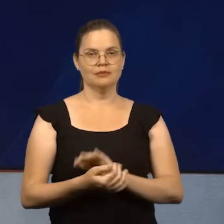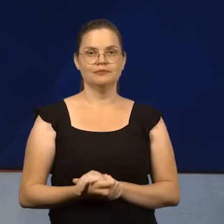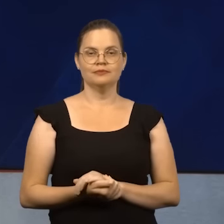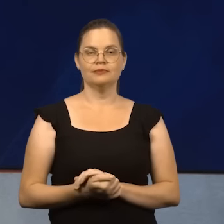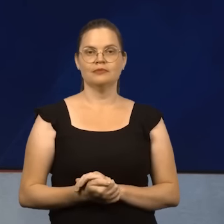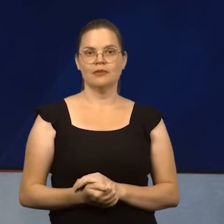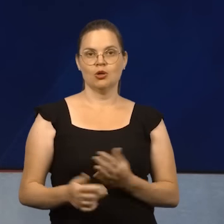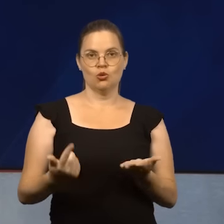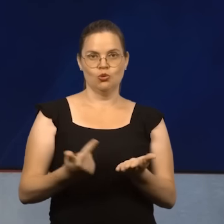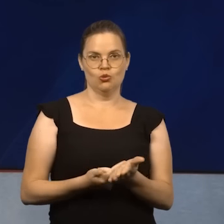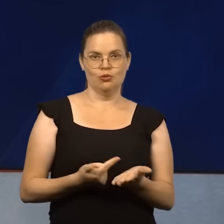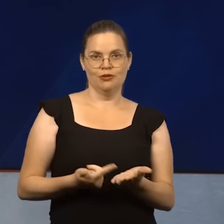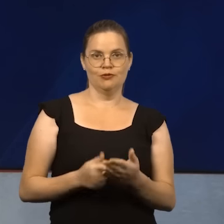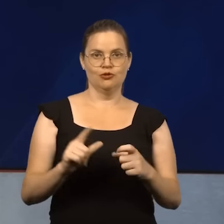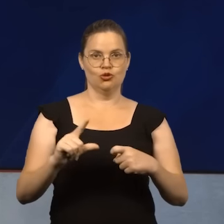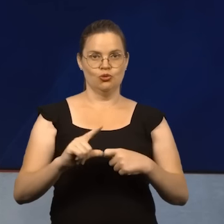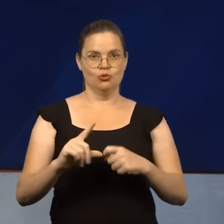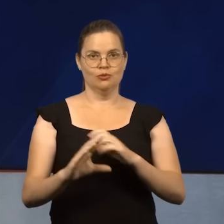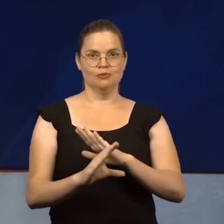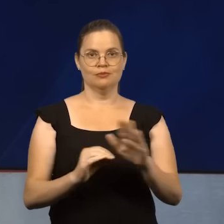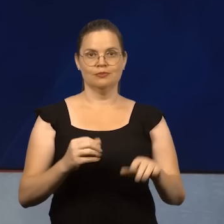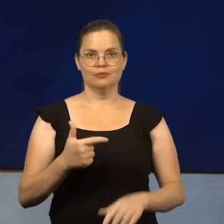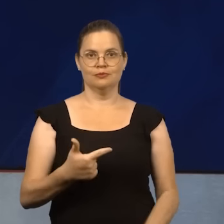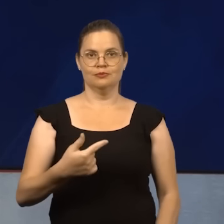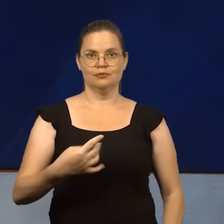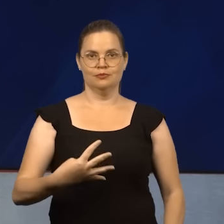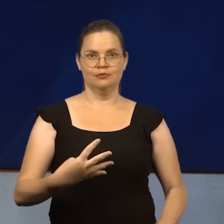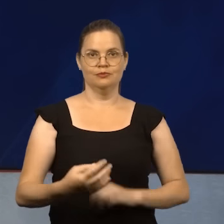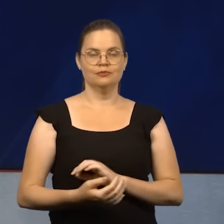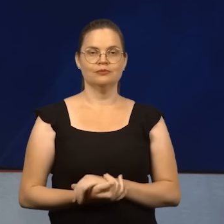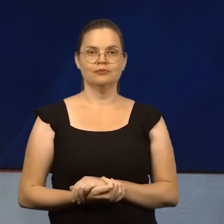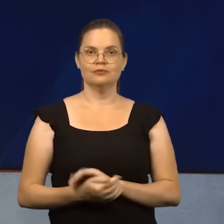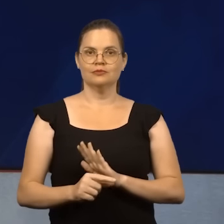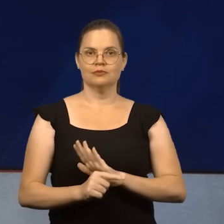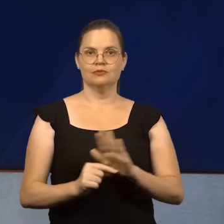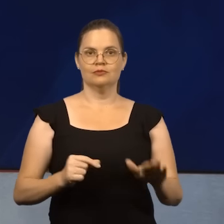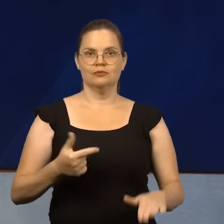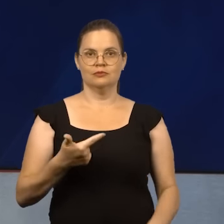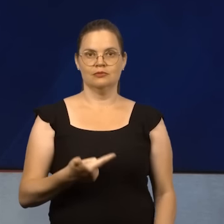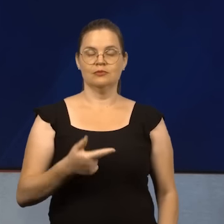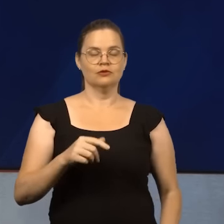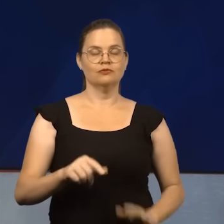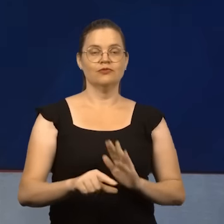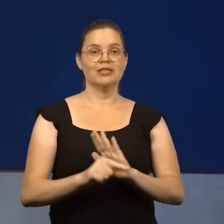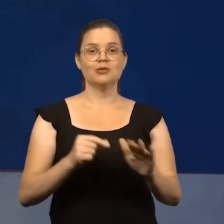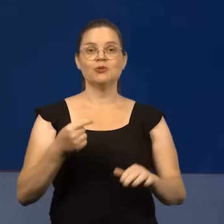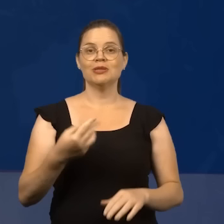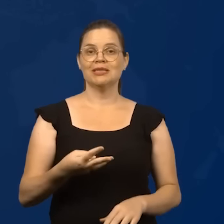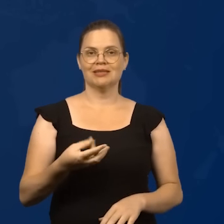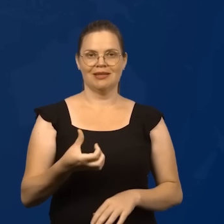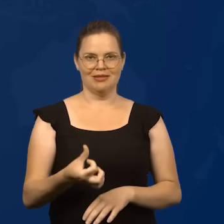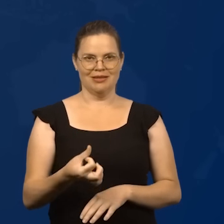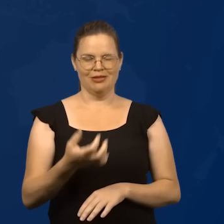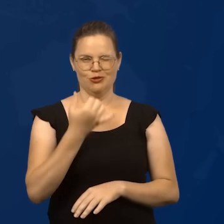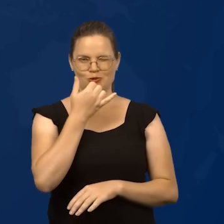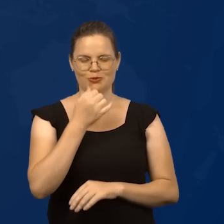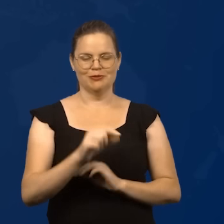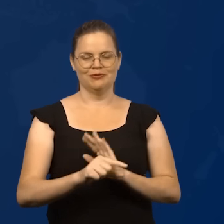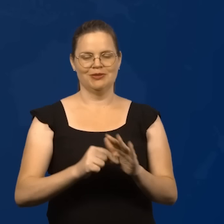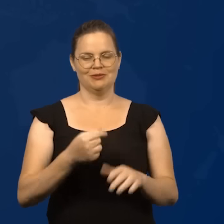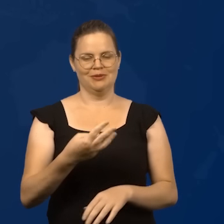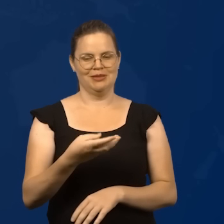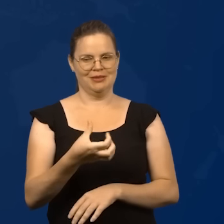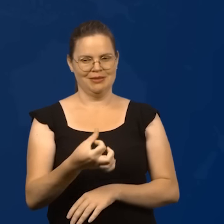segundo Lucas, no capítulo 24, no verso 36, que diz assim: